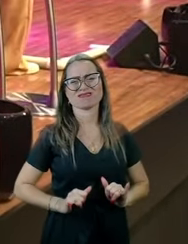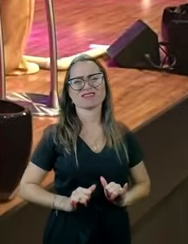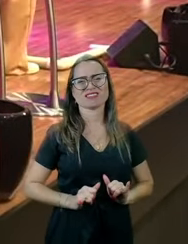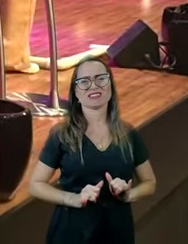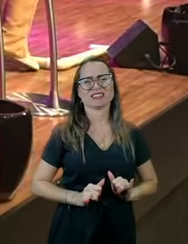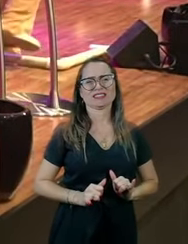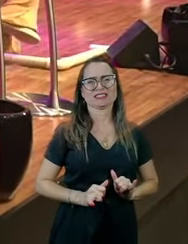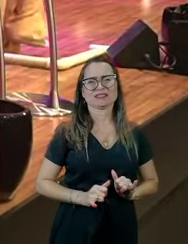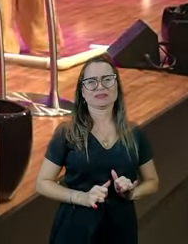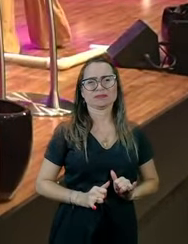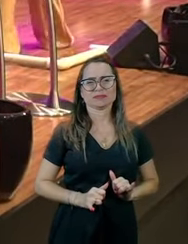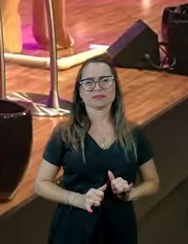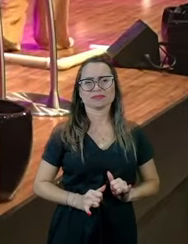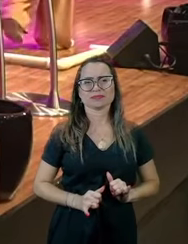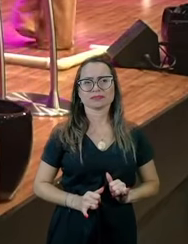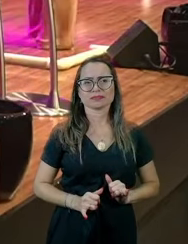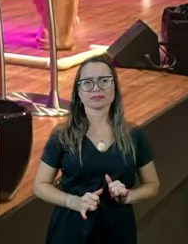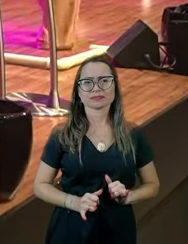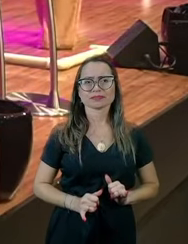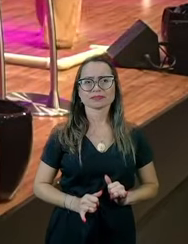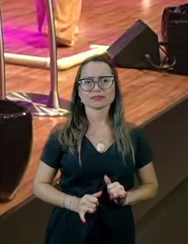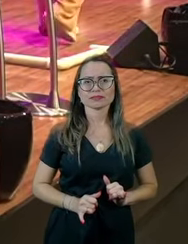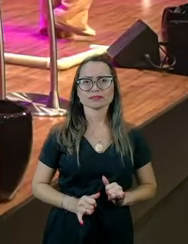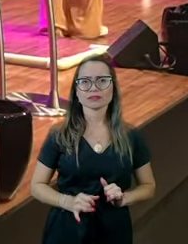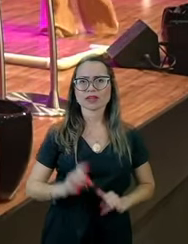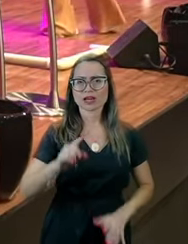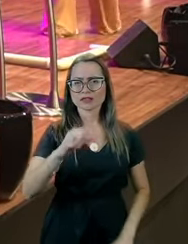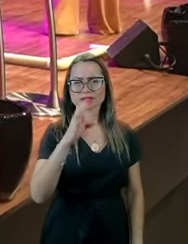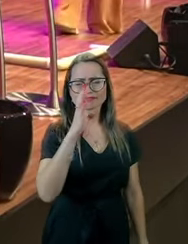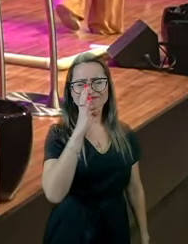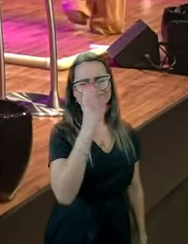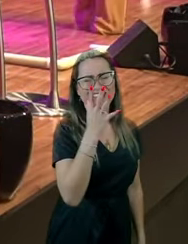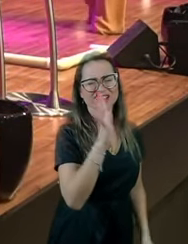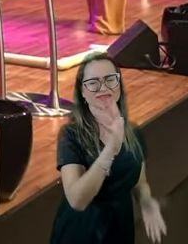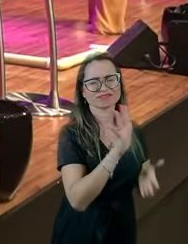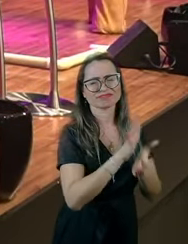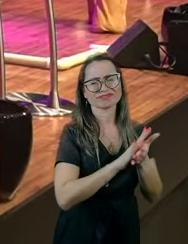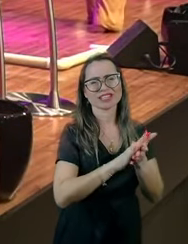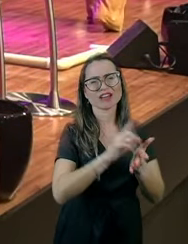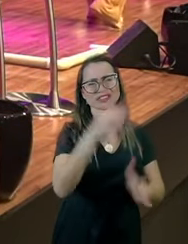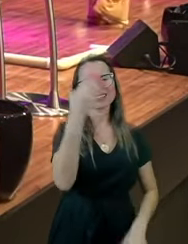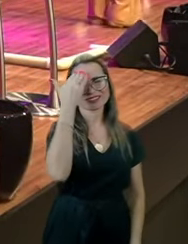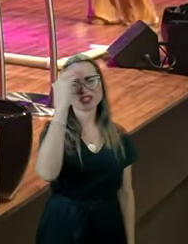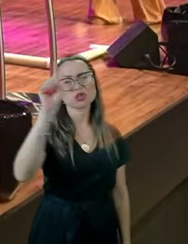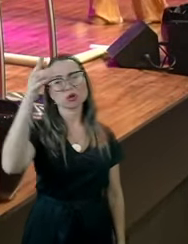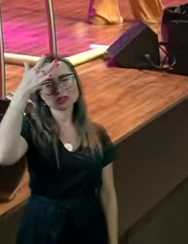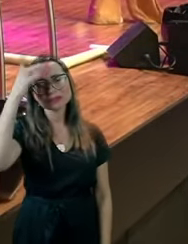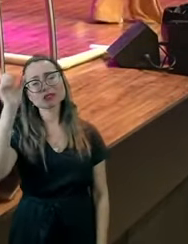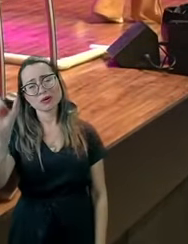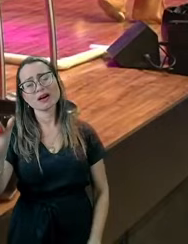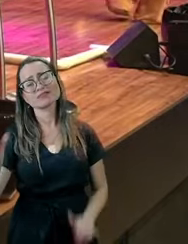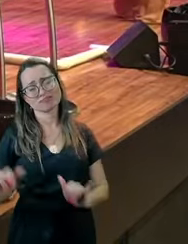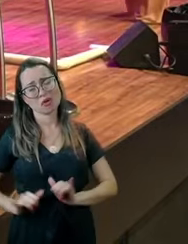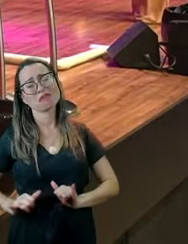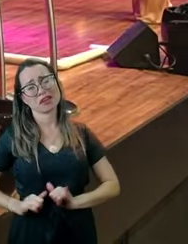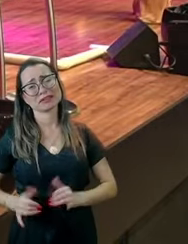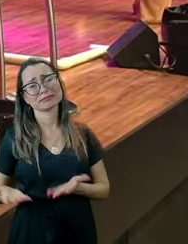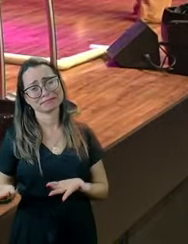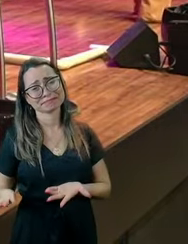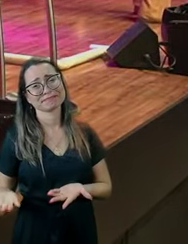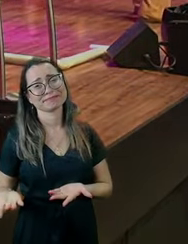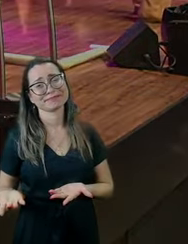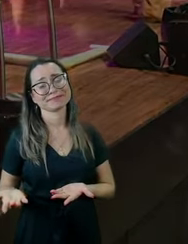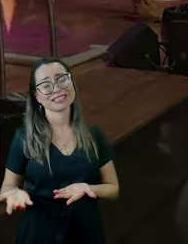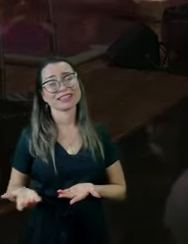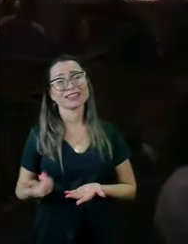já te dobrou tanto, Ele já te humilhou tanto, que você entende o que o outro está passando. Você diz assim: